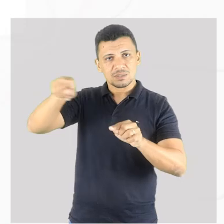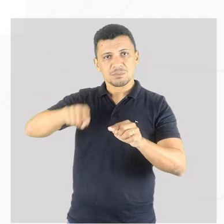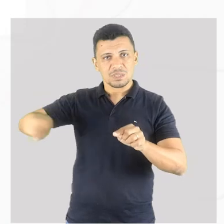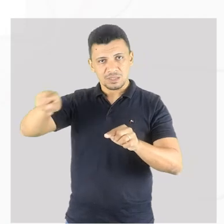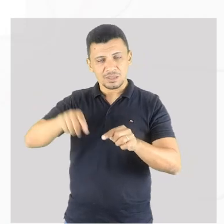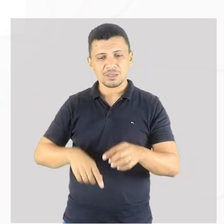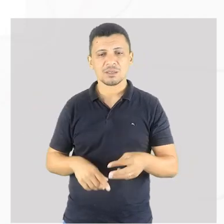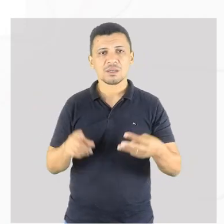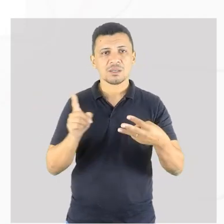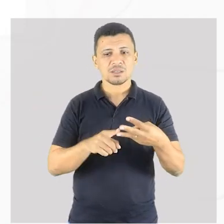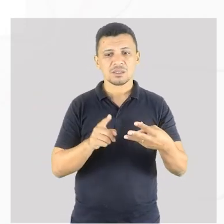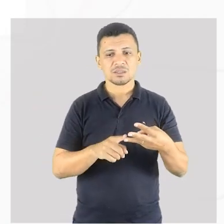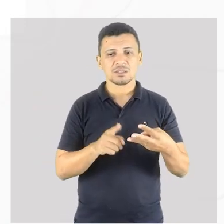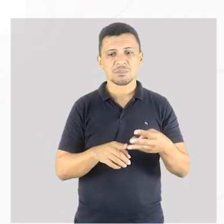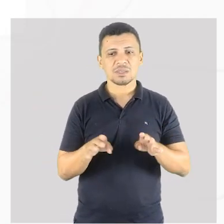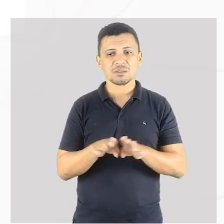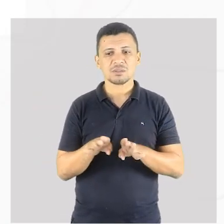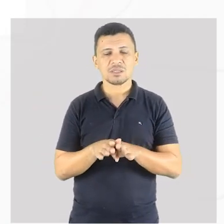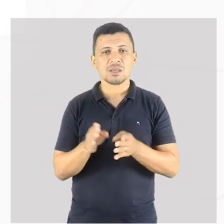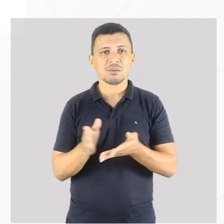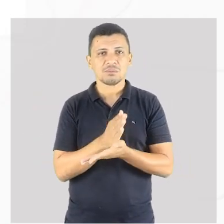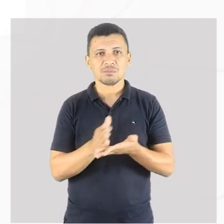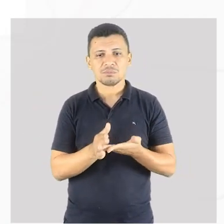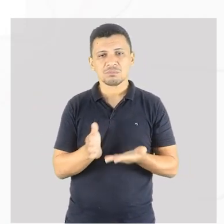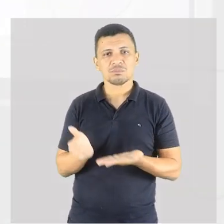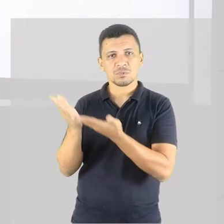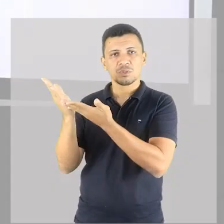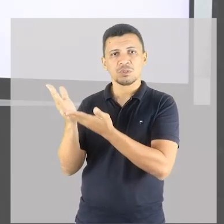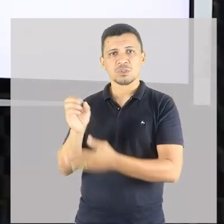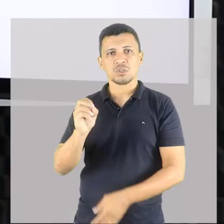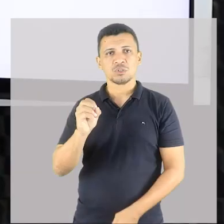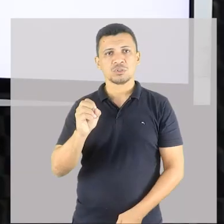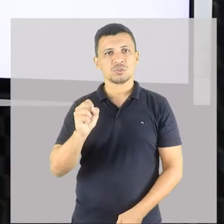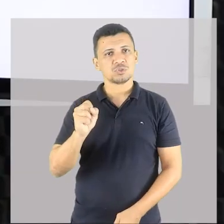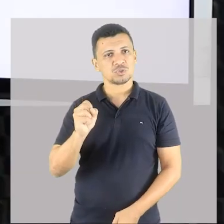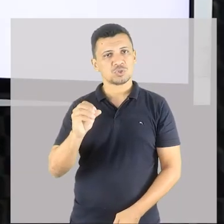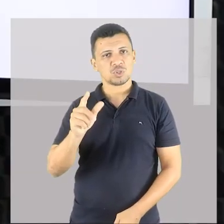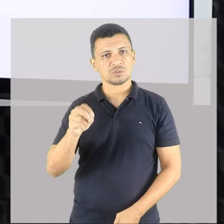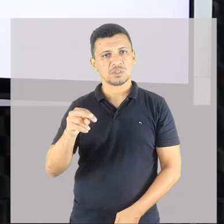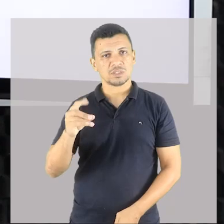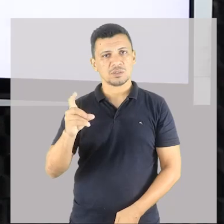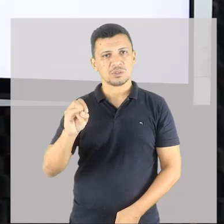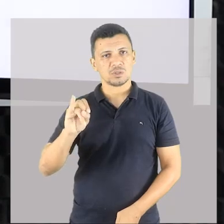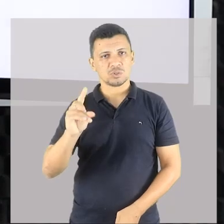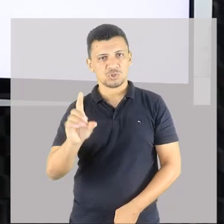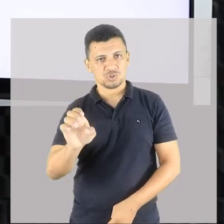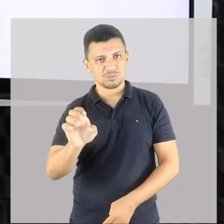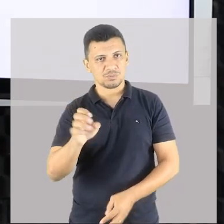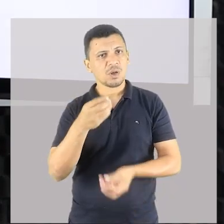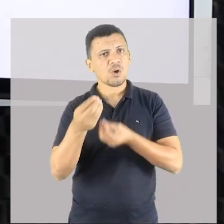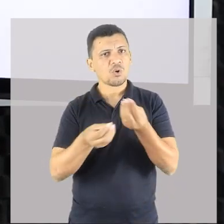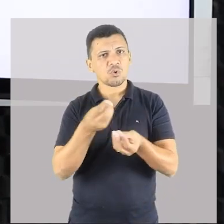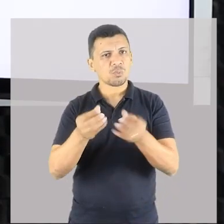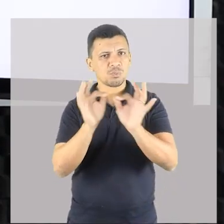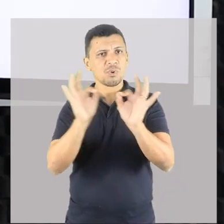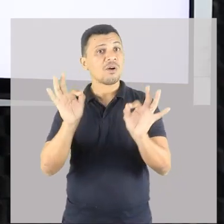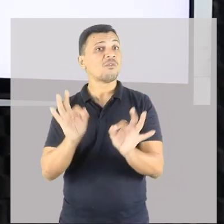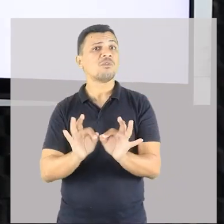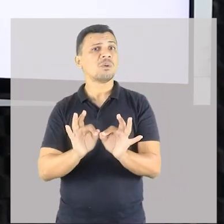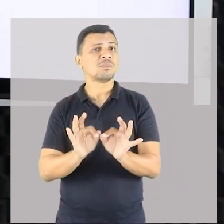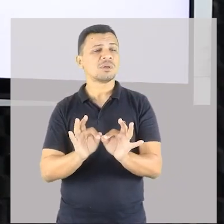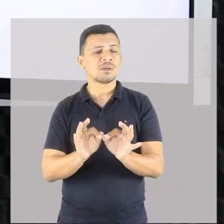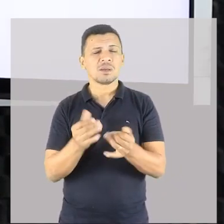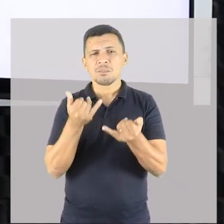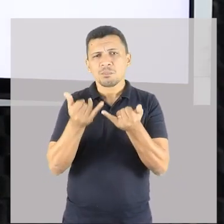corrente e em um solenoide também percorrido por corrente. Tá? A configuração da fórmula, gente, é